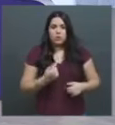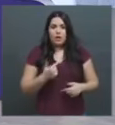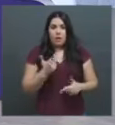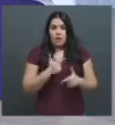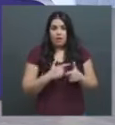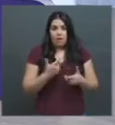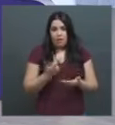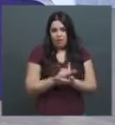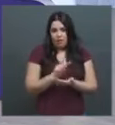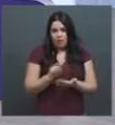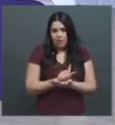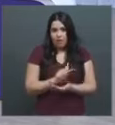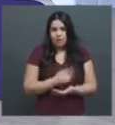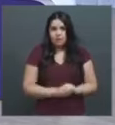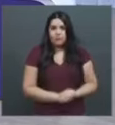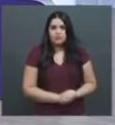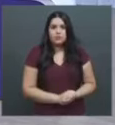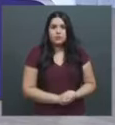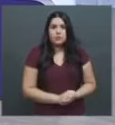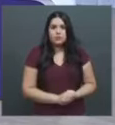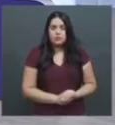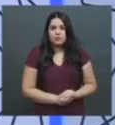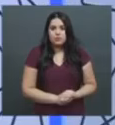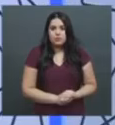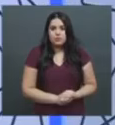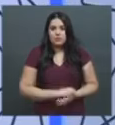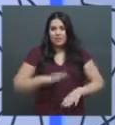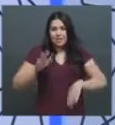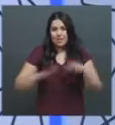Assim, hipercalciúria, né?